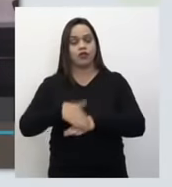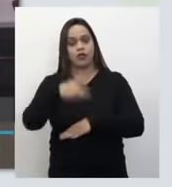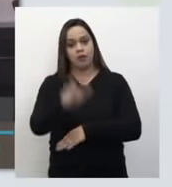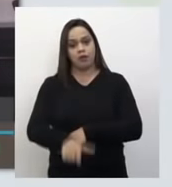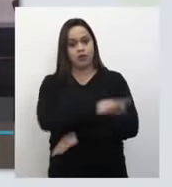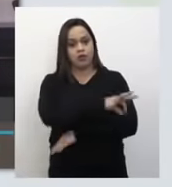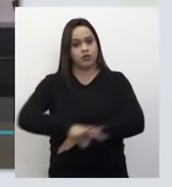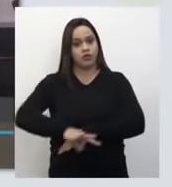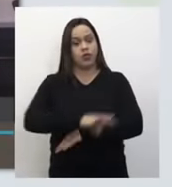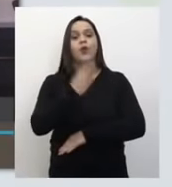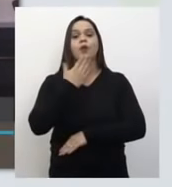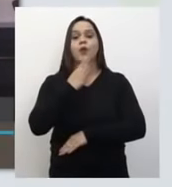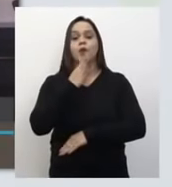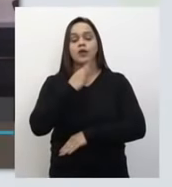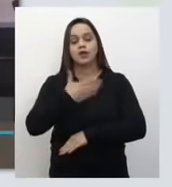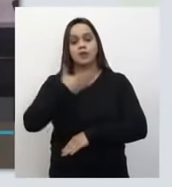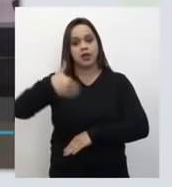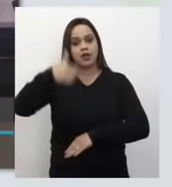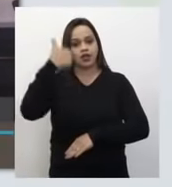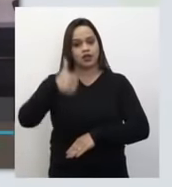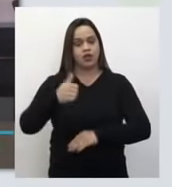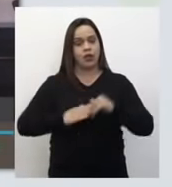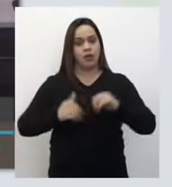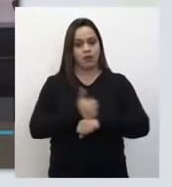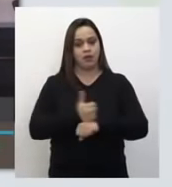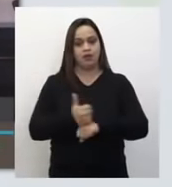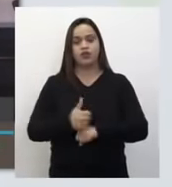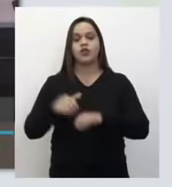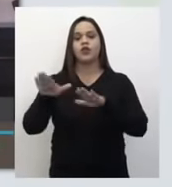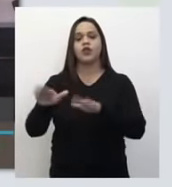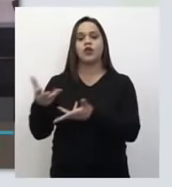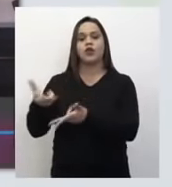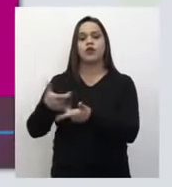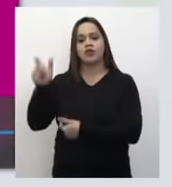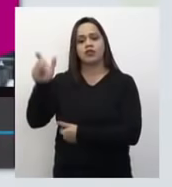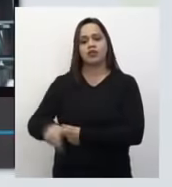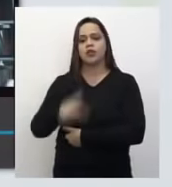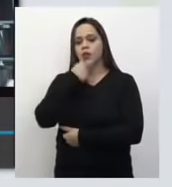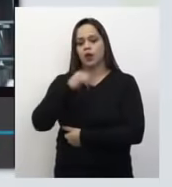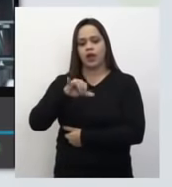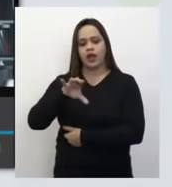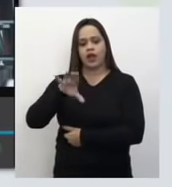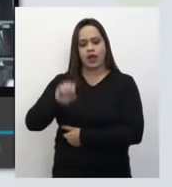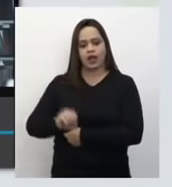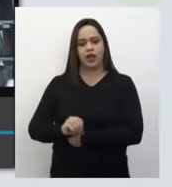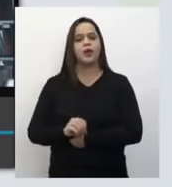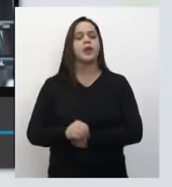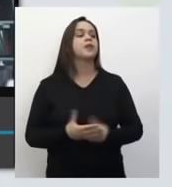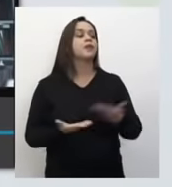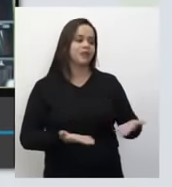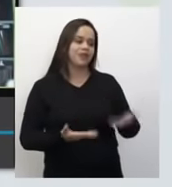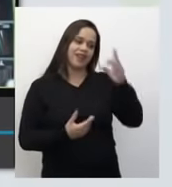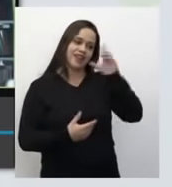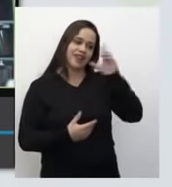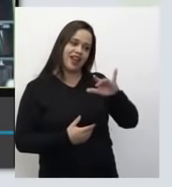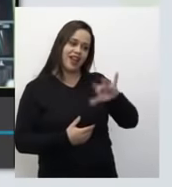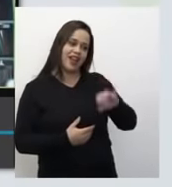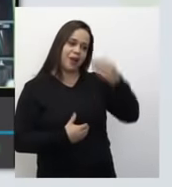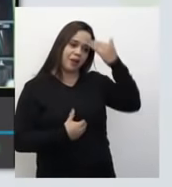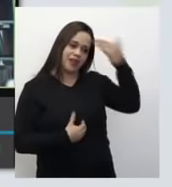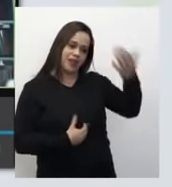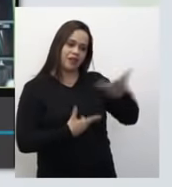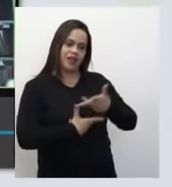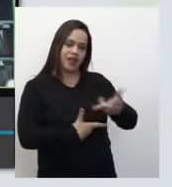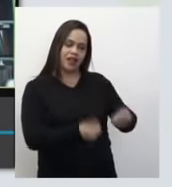essa profissão? Nós chamamos o arquiteto Caio Vassão para conversar com a gente. Caio, muito obrigada por aceitar o nosso